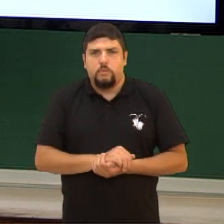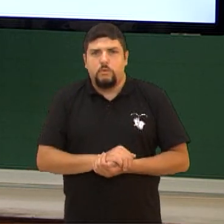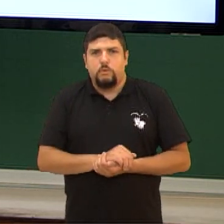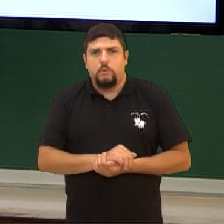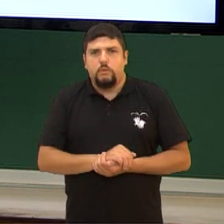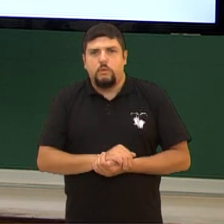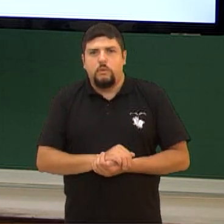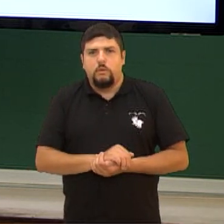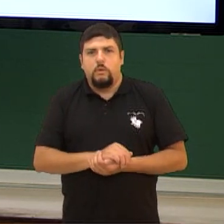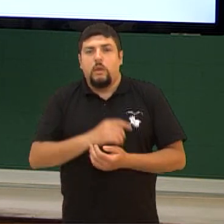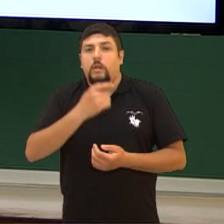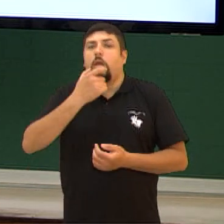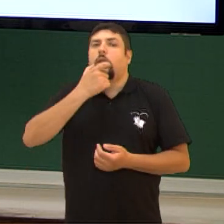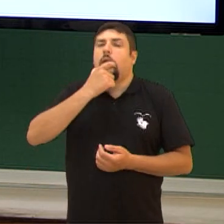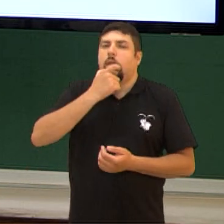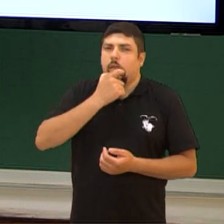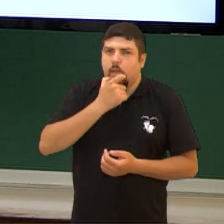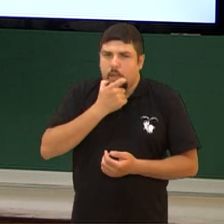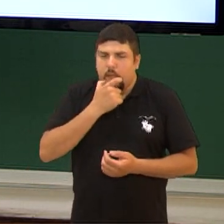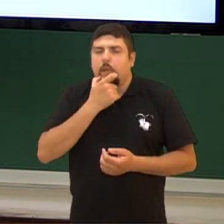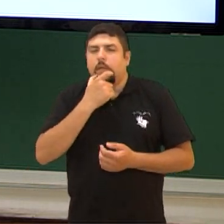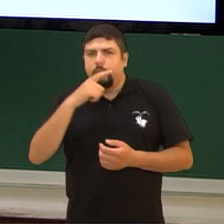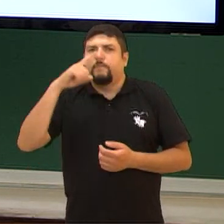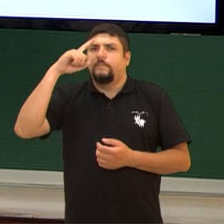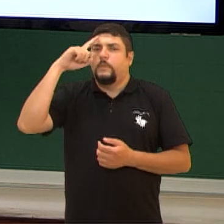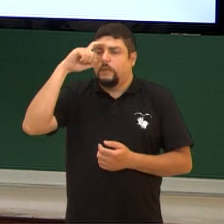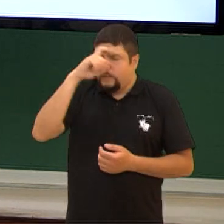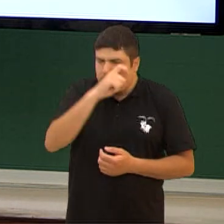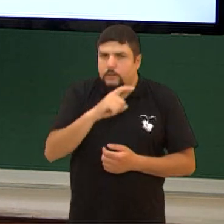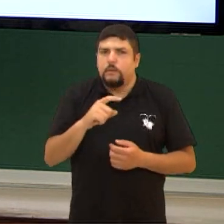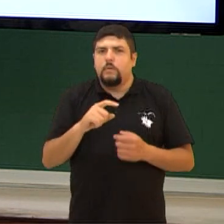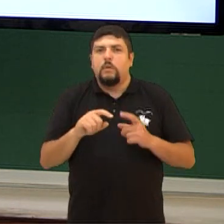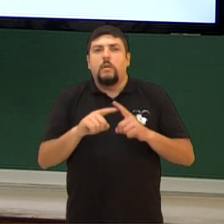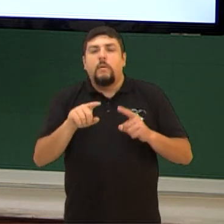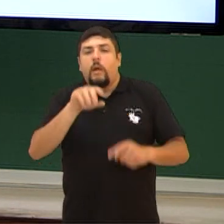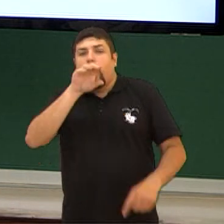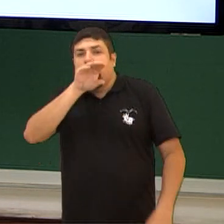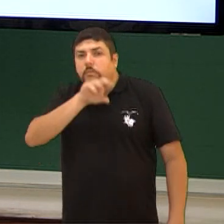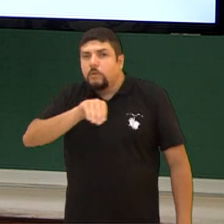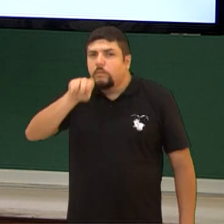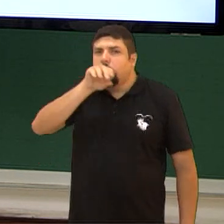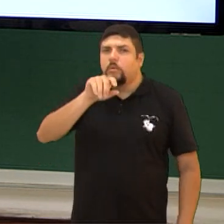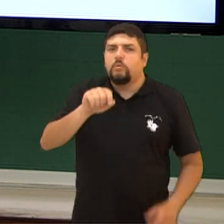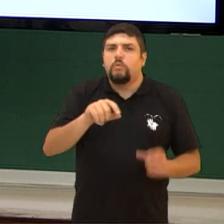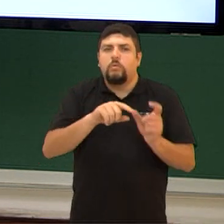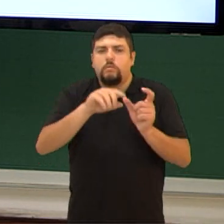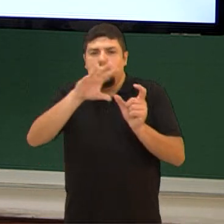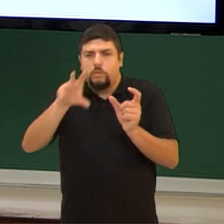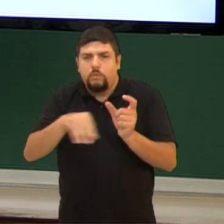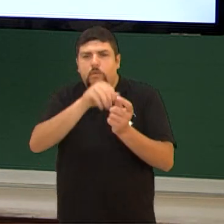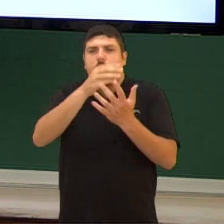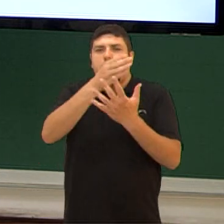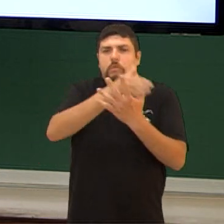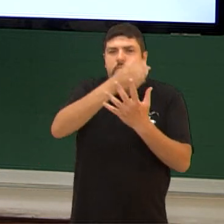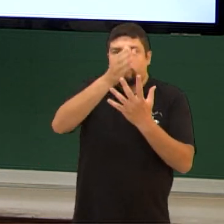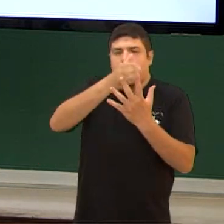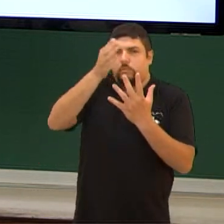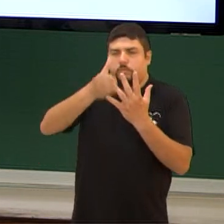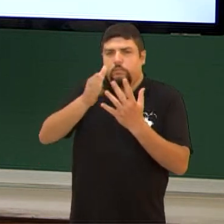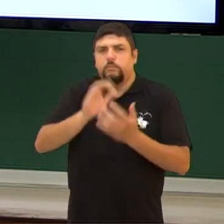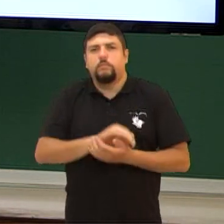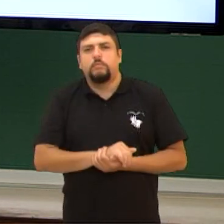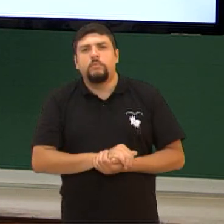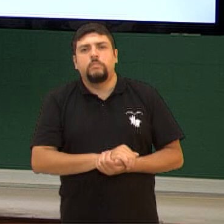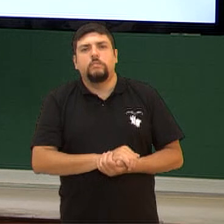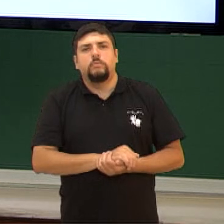dificílimo, dá pano para manga esse assunto. Mas na hora de você pronunciar, é uma sílaba a mais, ok?